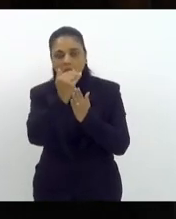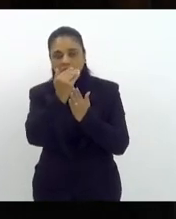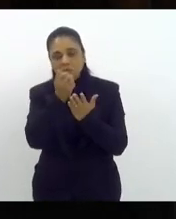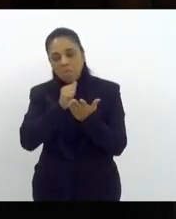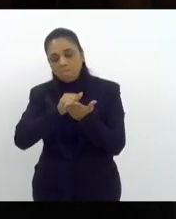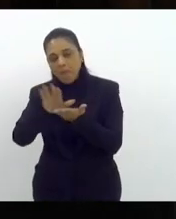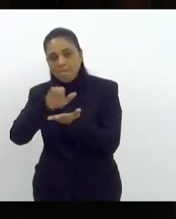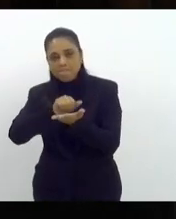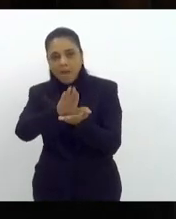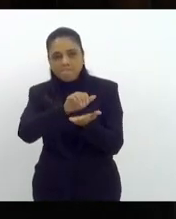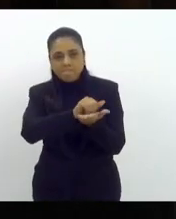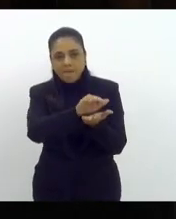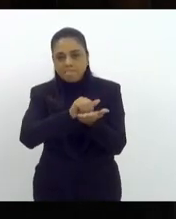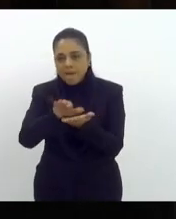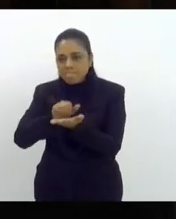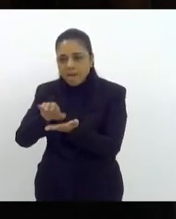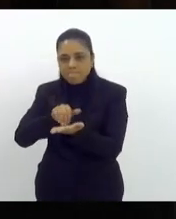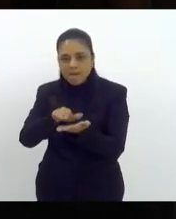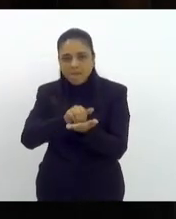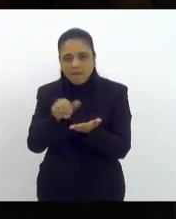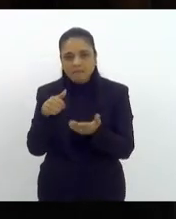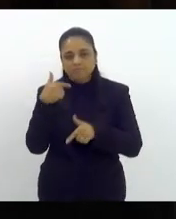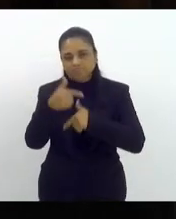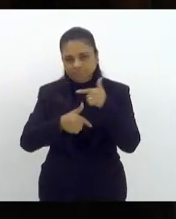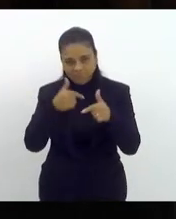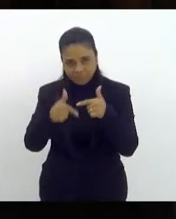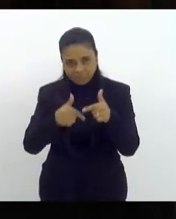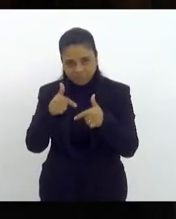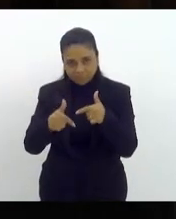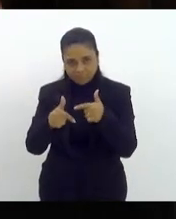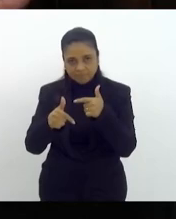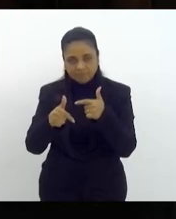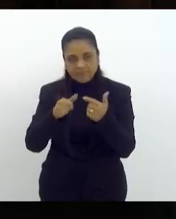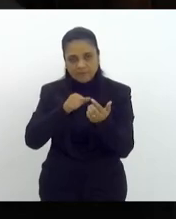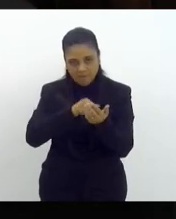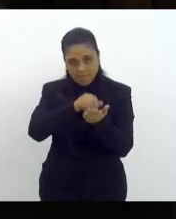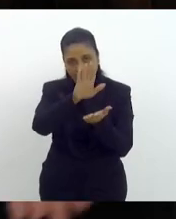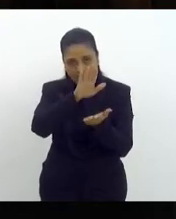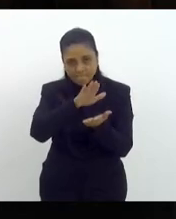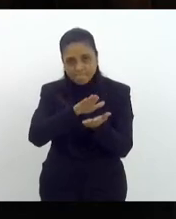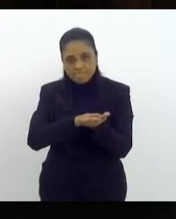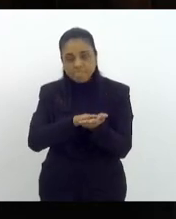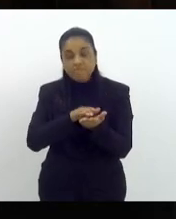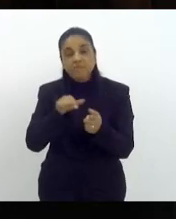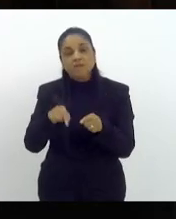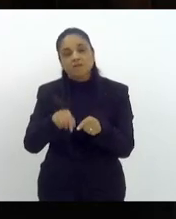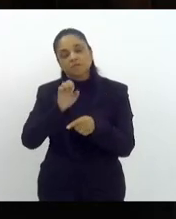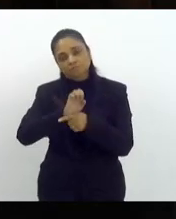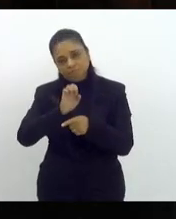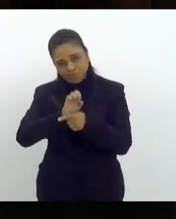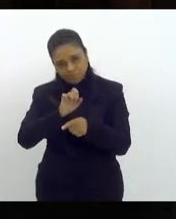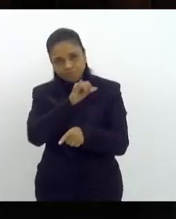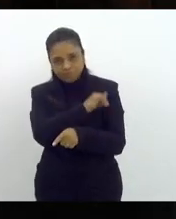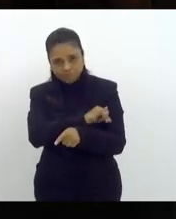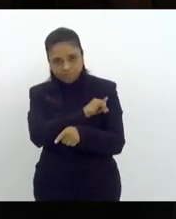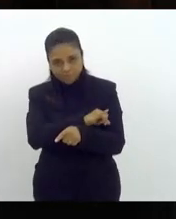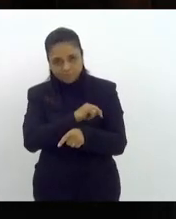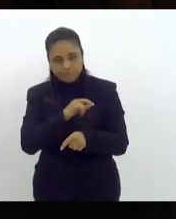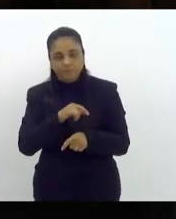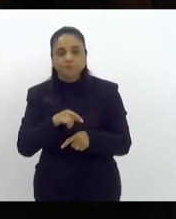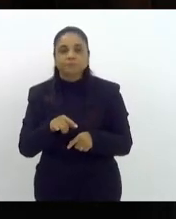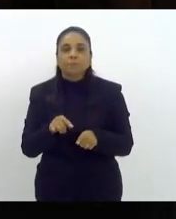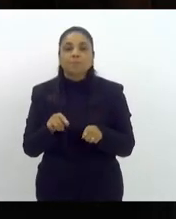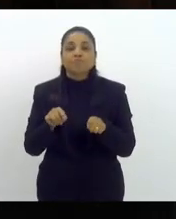aqui é no nosso país Claro no estado do Rio também a gente tem